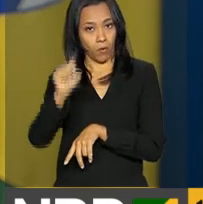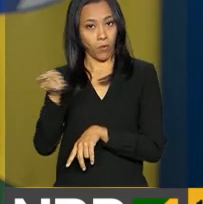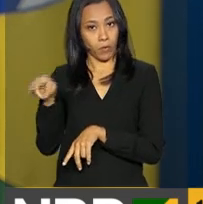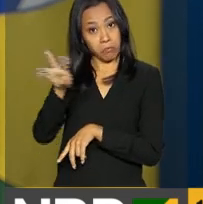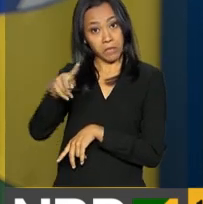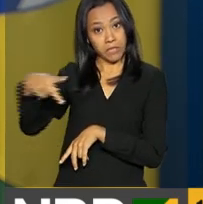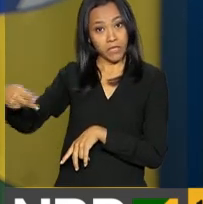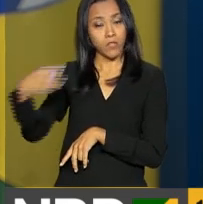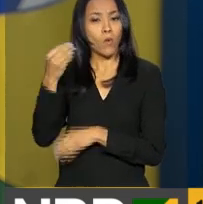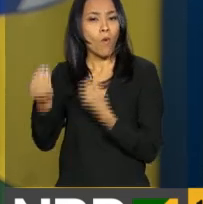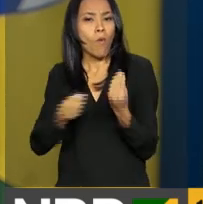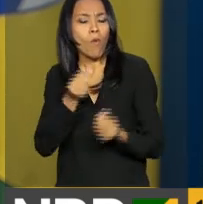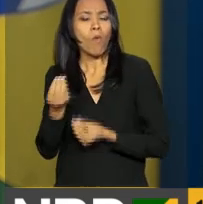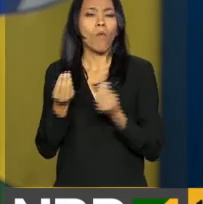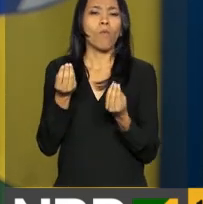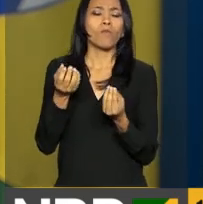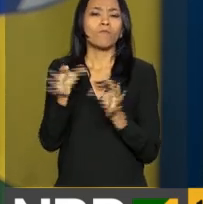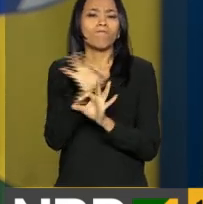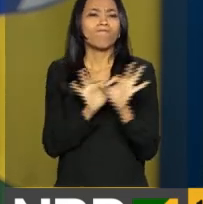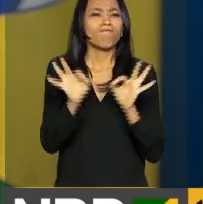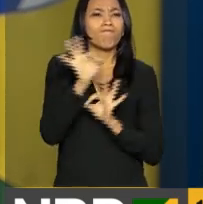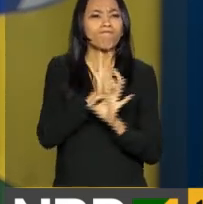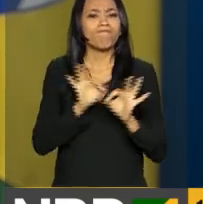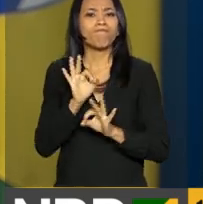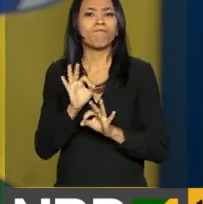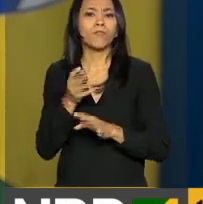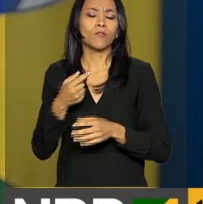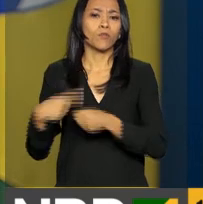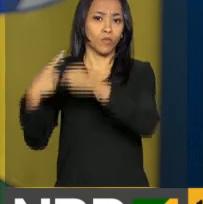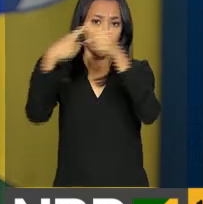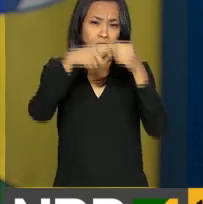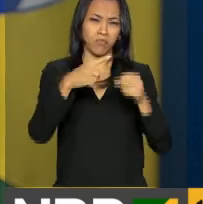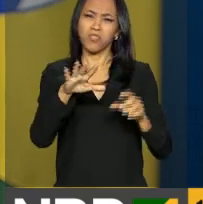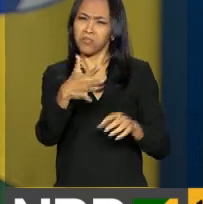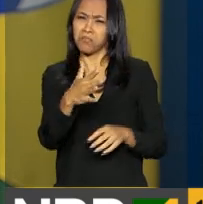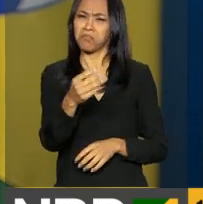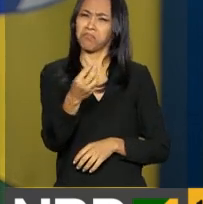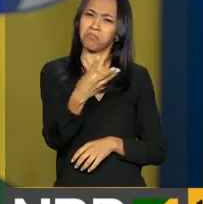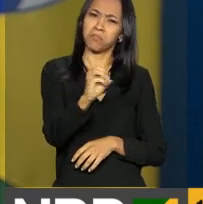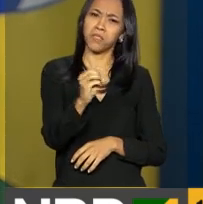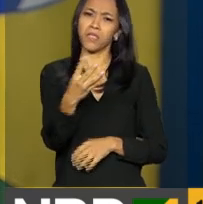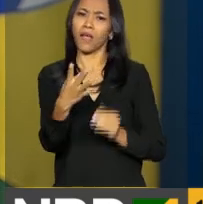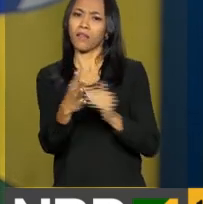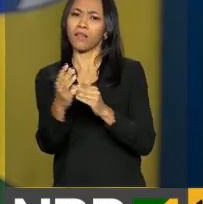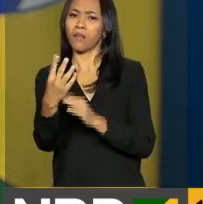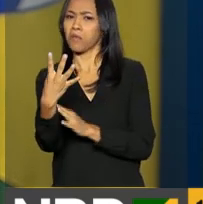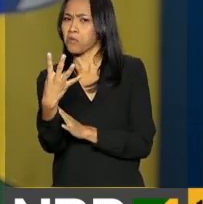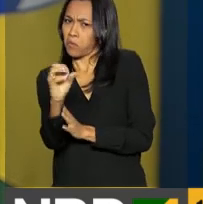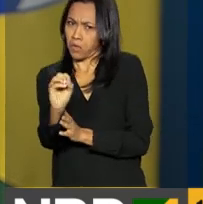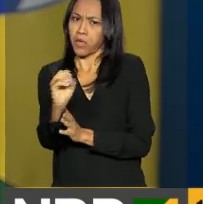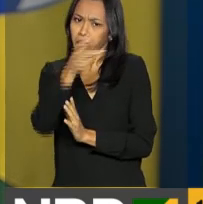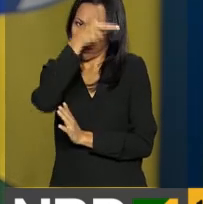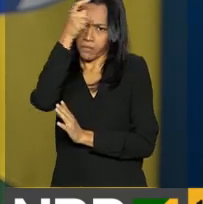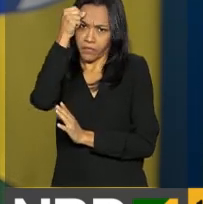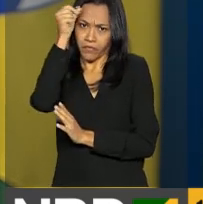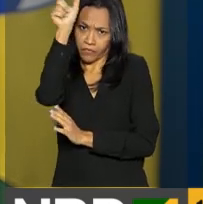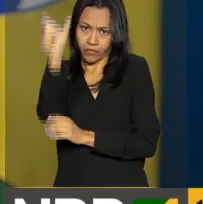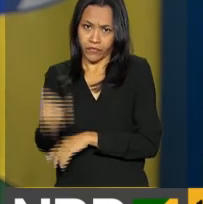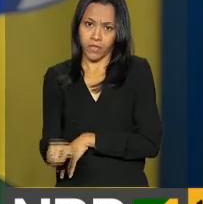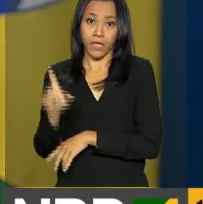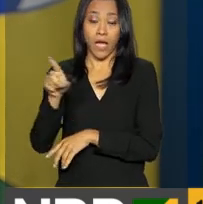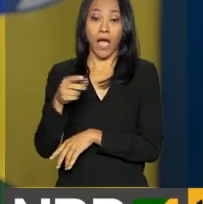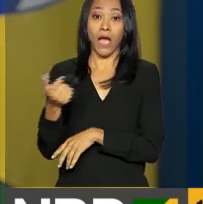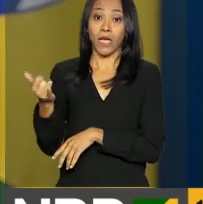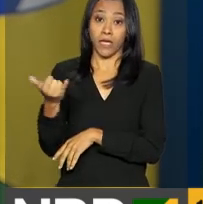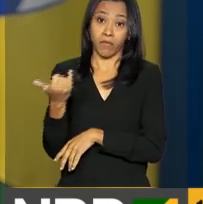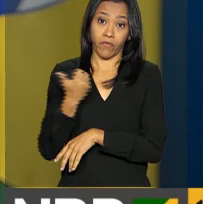municípios ainda neste ano, mas havia 30 ou 40 prefeitos. E o Paulo me disse: olha, eu quero que você diga isso